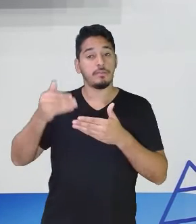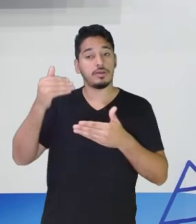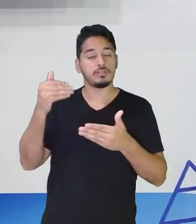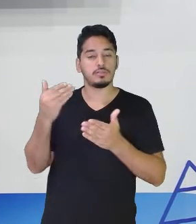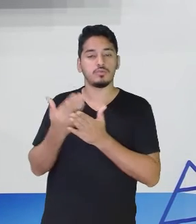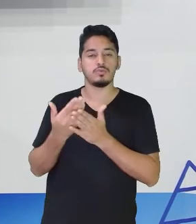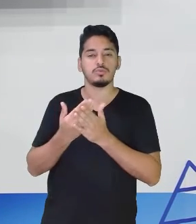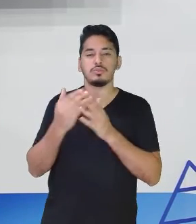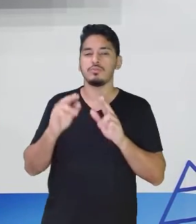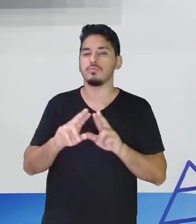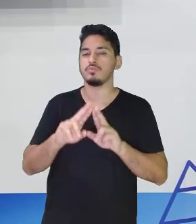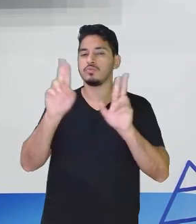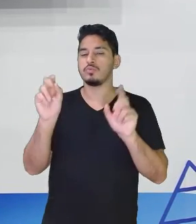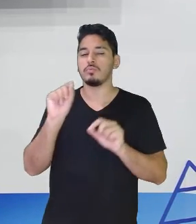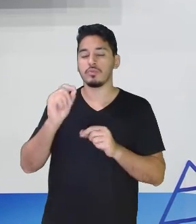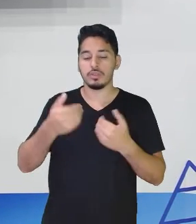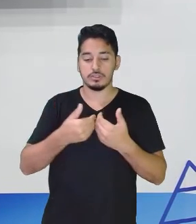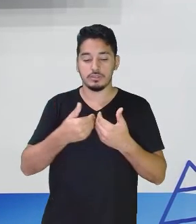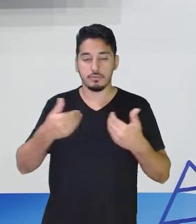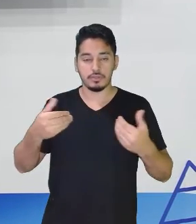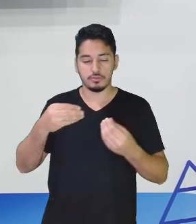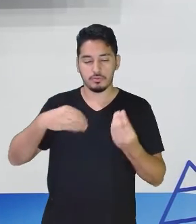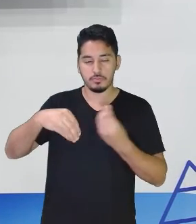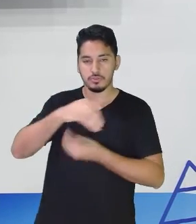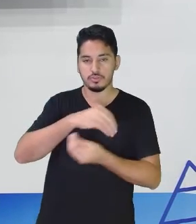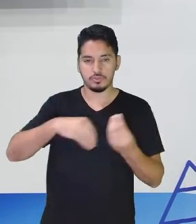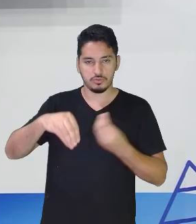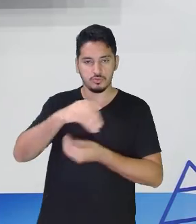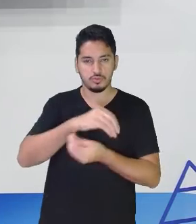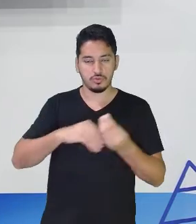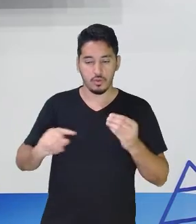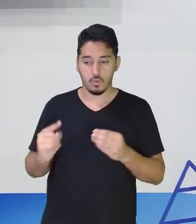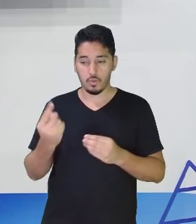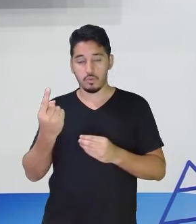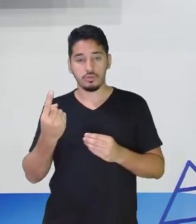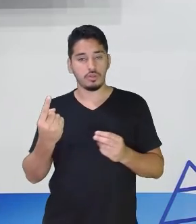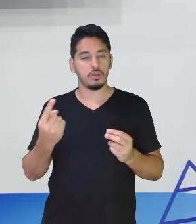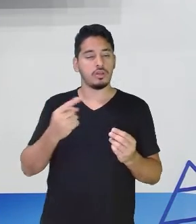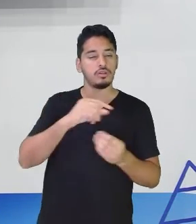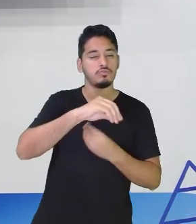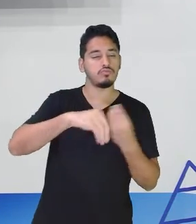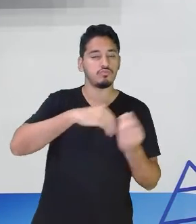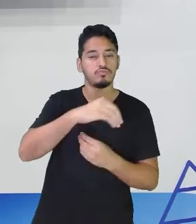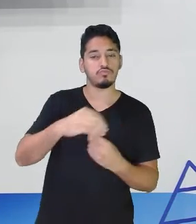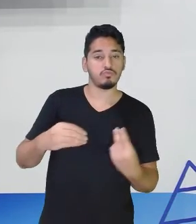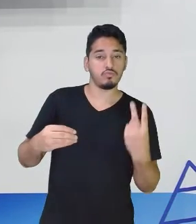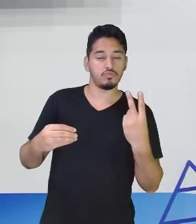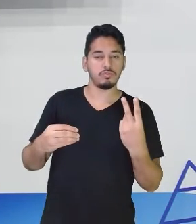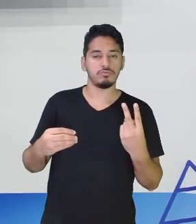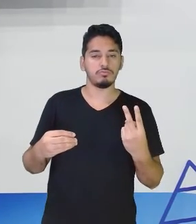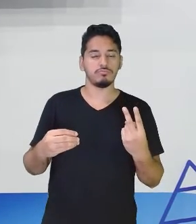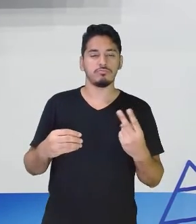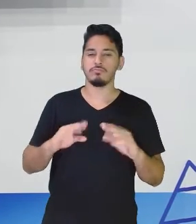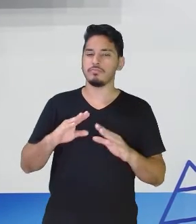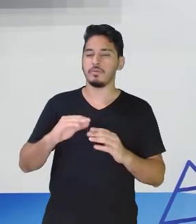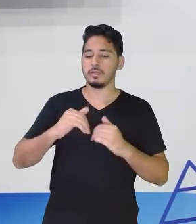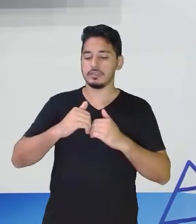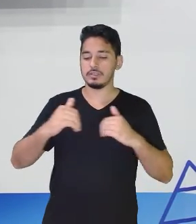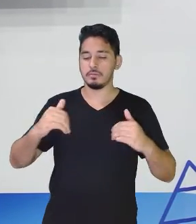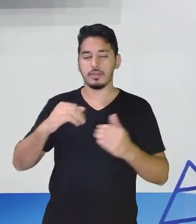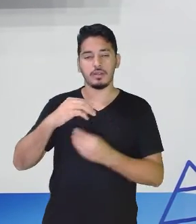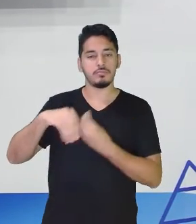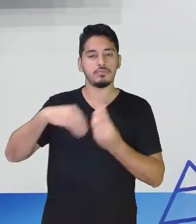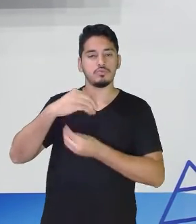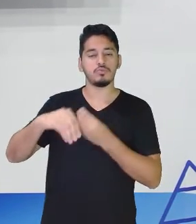estudamos a respeito de separação de misturas homogêneas e heterogêneas. Para separar a mistura, é